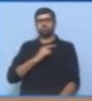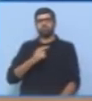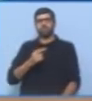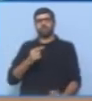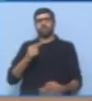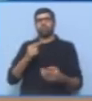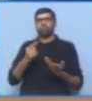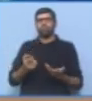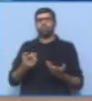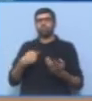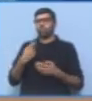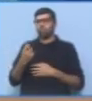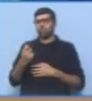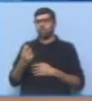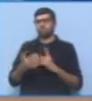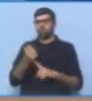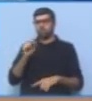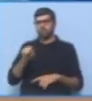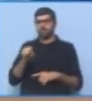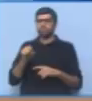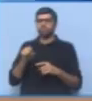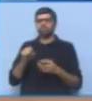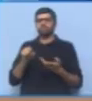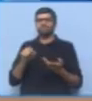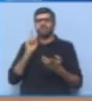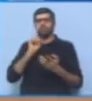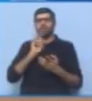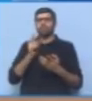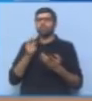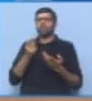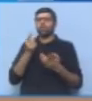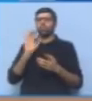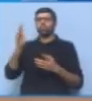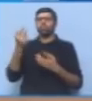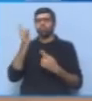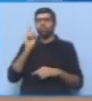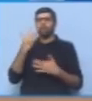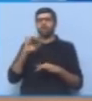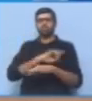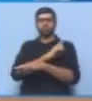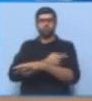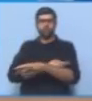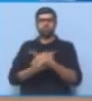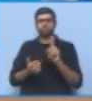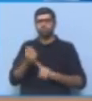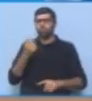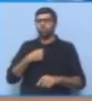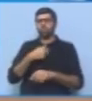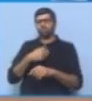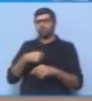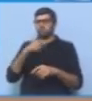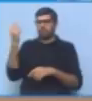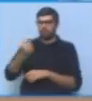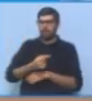do ter não só o dinheiro, que esta questão já pode não ser a mais importante hoje, mas a questão de ter poder, ter autoridade, ter